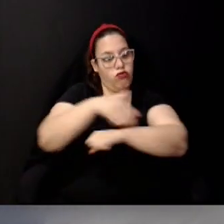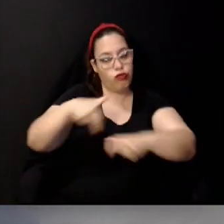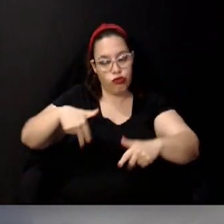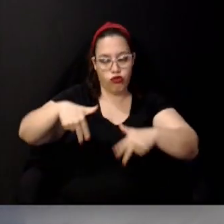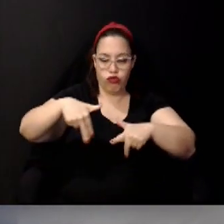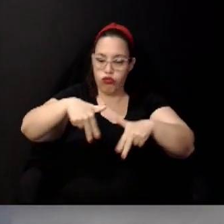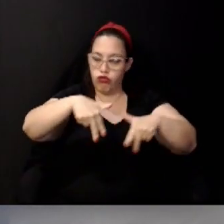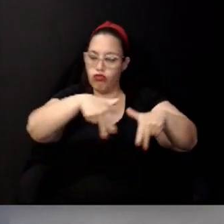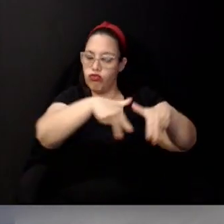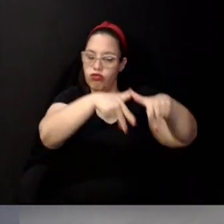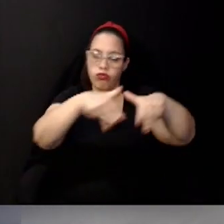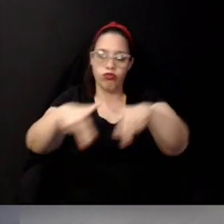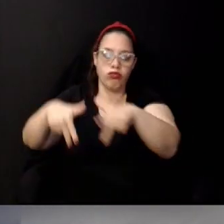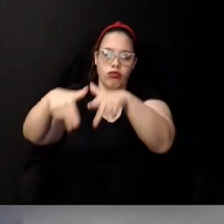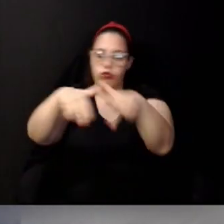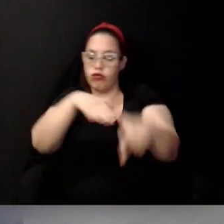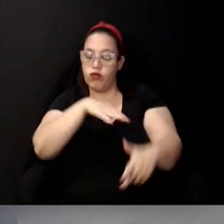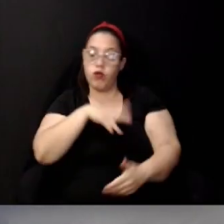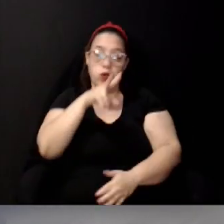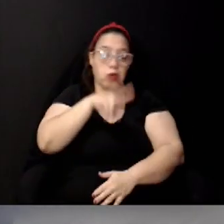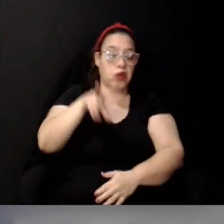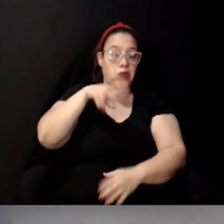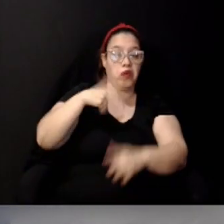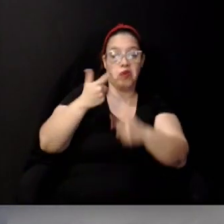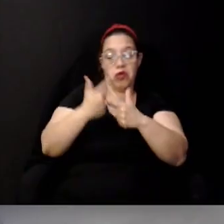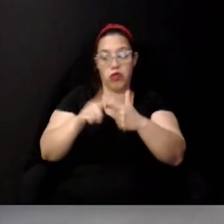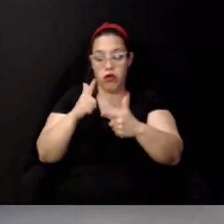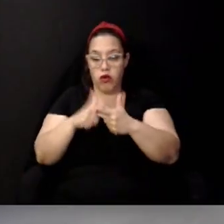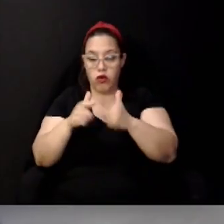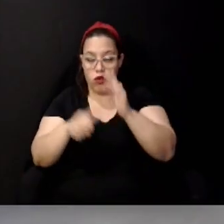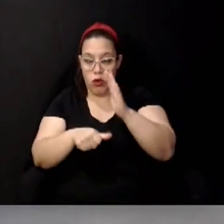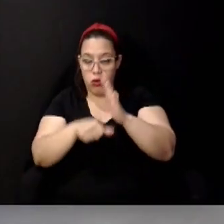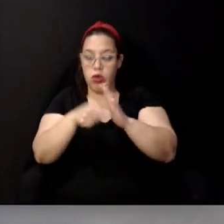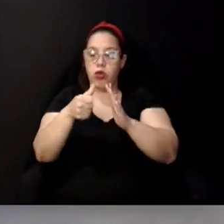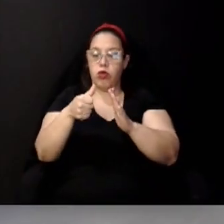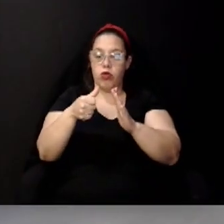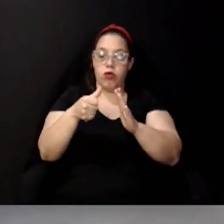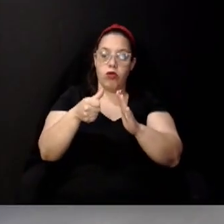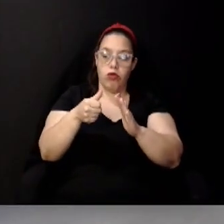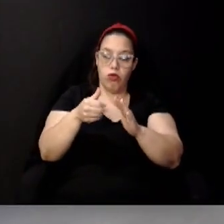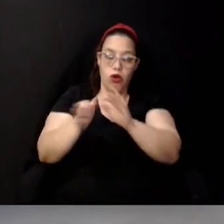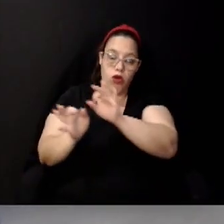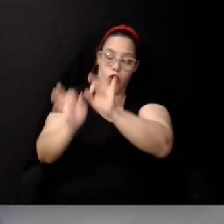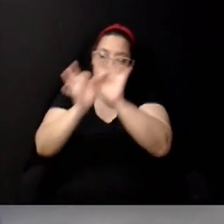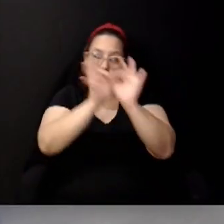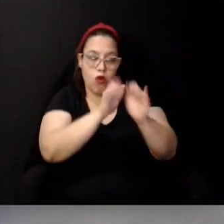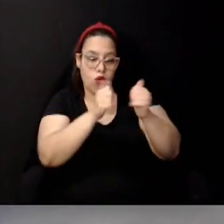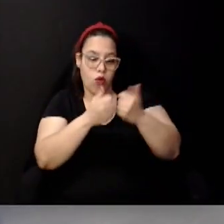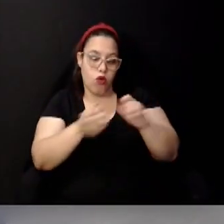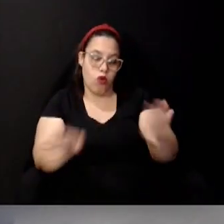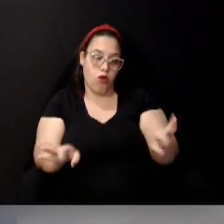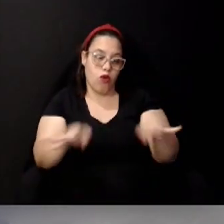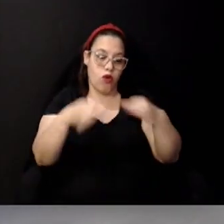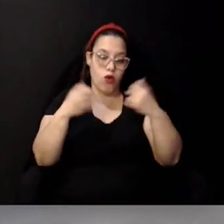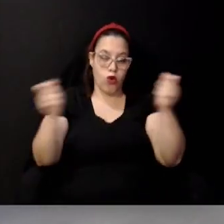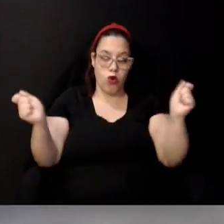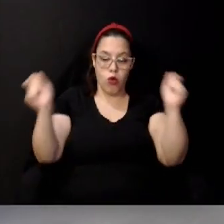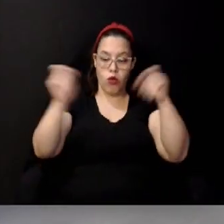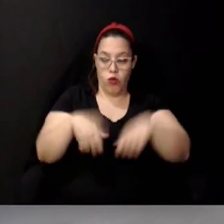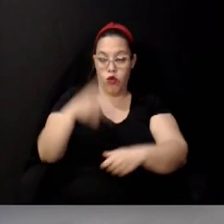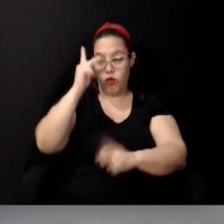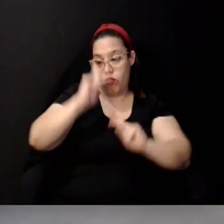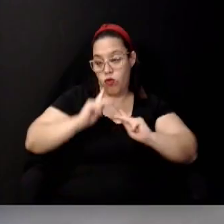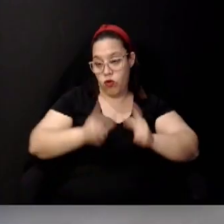cidade, ver os problemas na ponta, acompanhar todos os problemas da cidade, dentro da nossa possibilidade de seres humanos, né? E esse é um problema